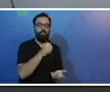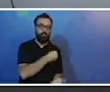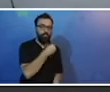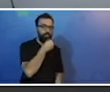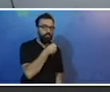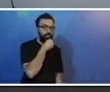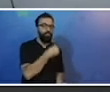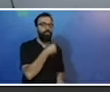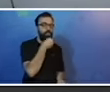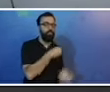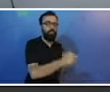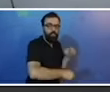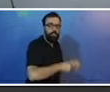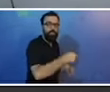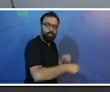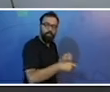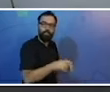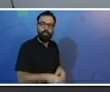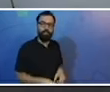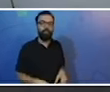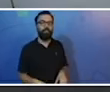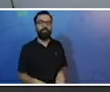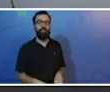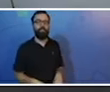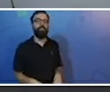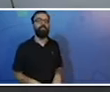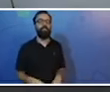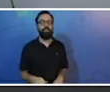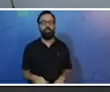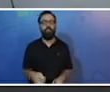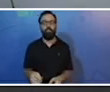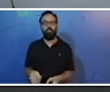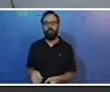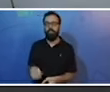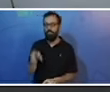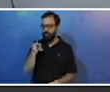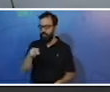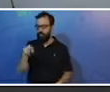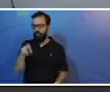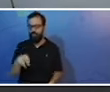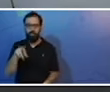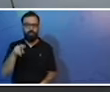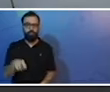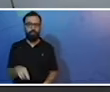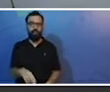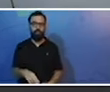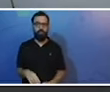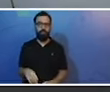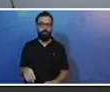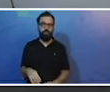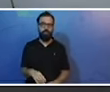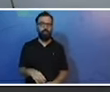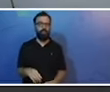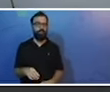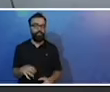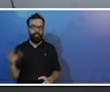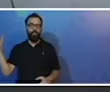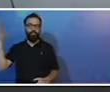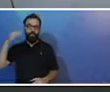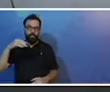velha e a velha Fi beleza vamos lá estava o rato no seu lugar olha o Ratinho